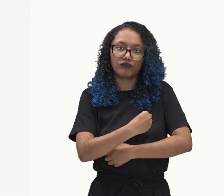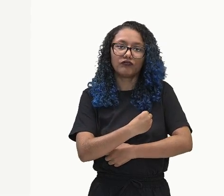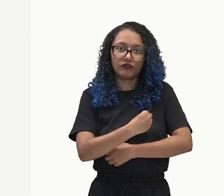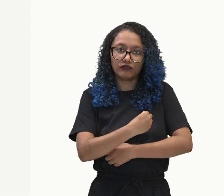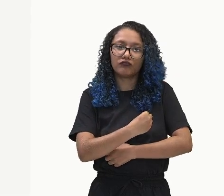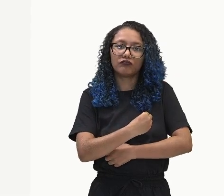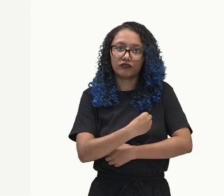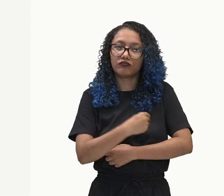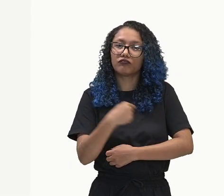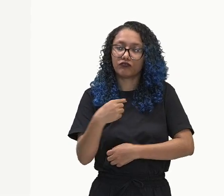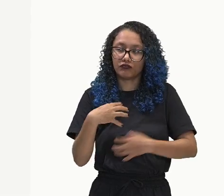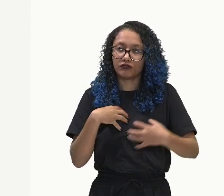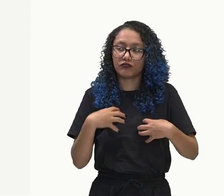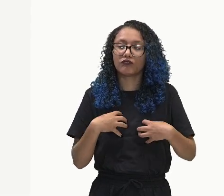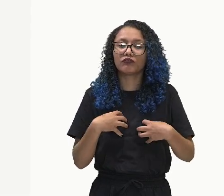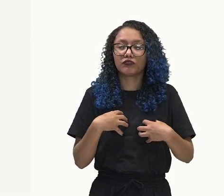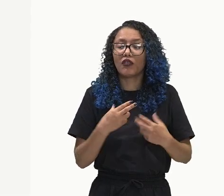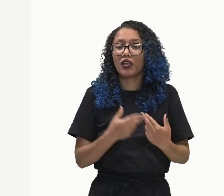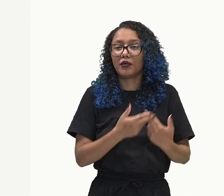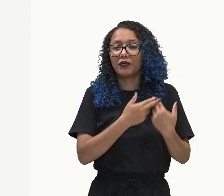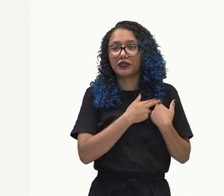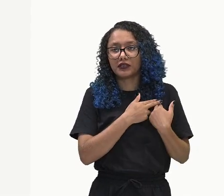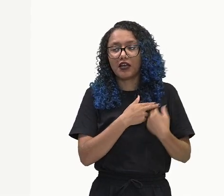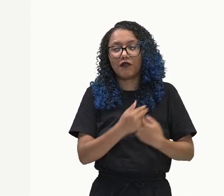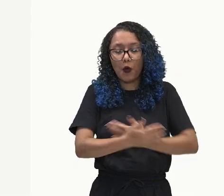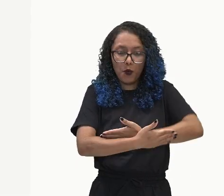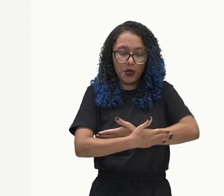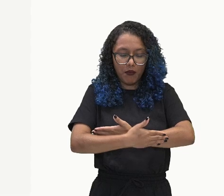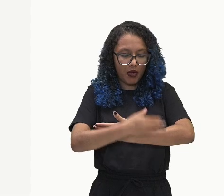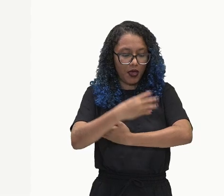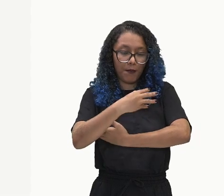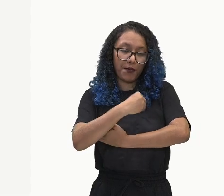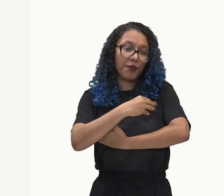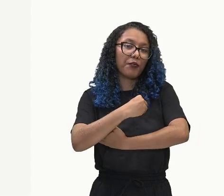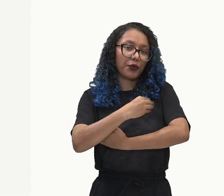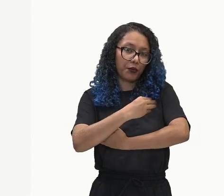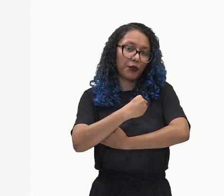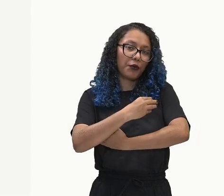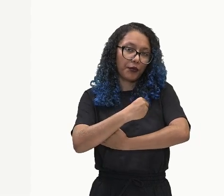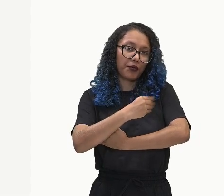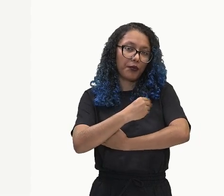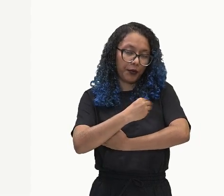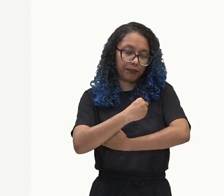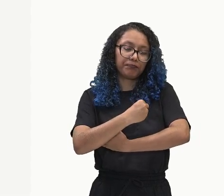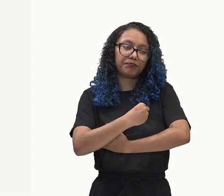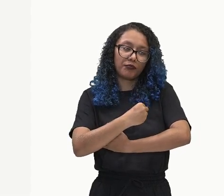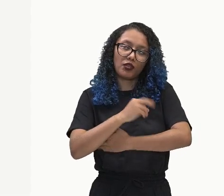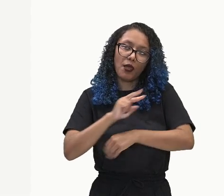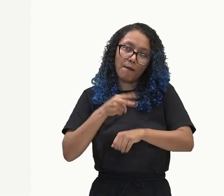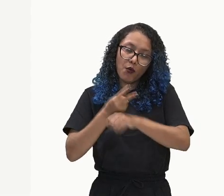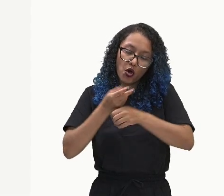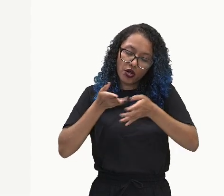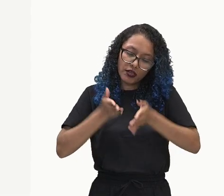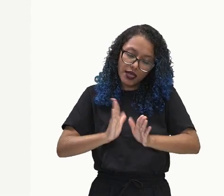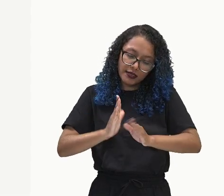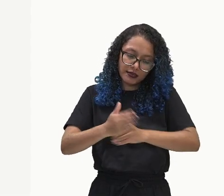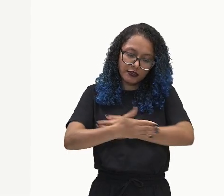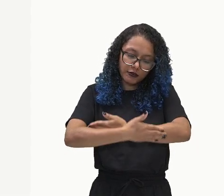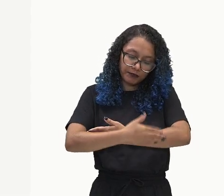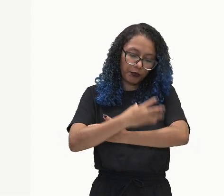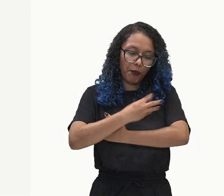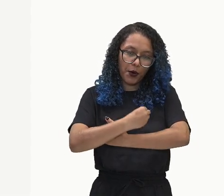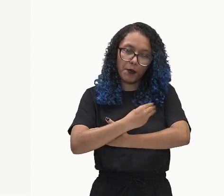um órgão que vai ser responsável pela alimentação do bebê após o parto. Então, as mamas elas estão